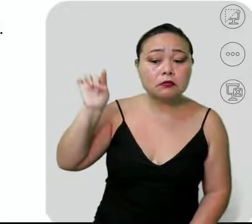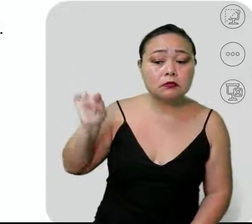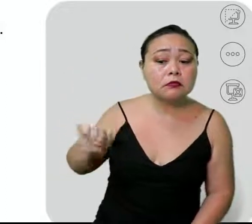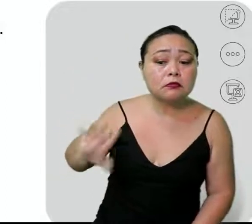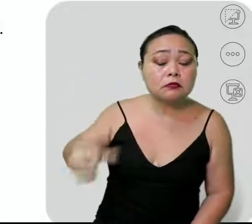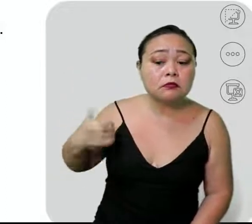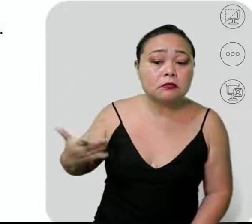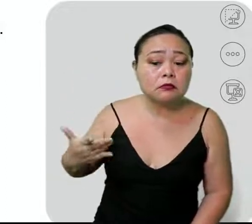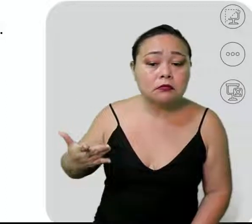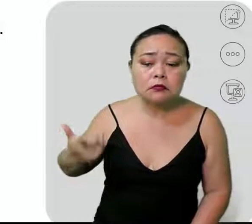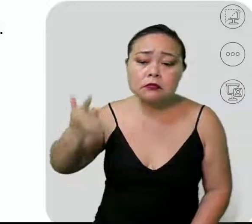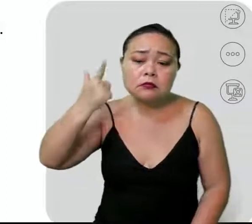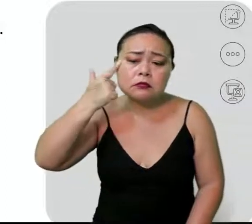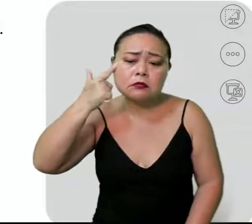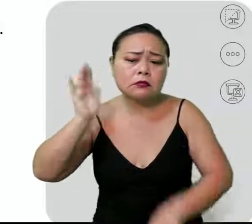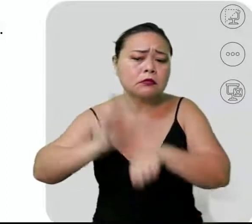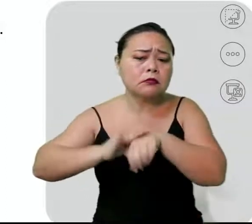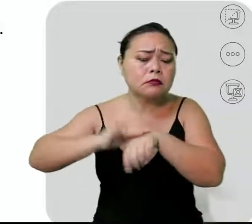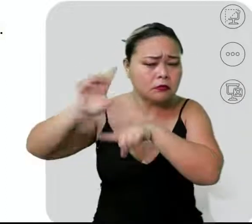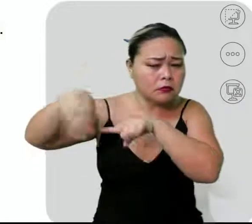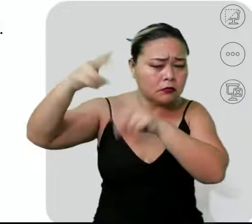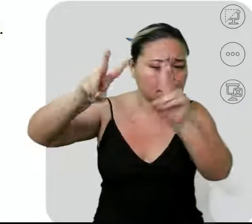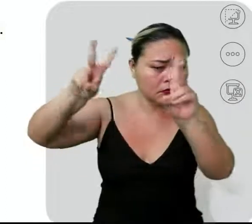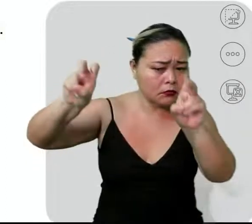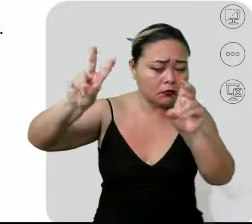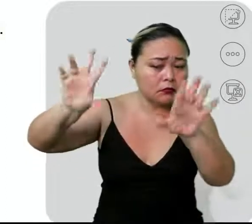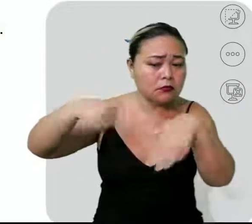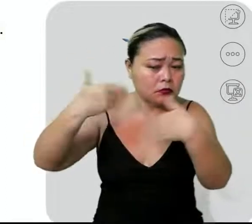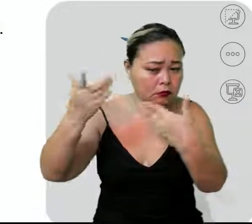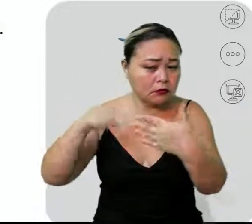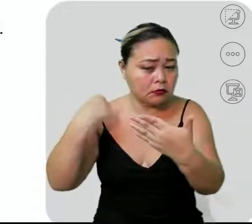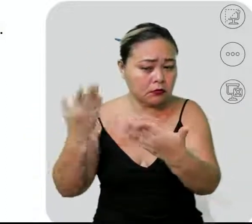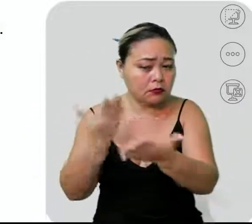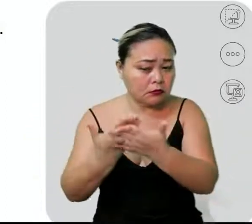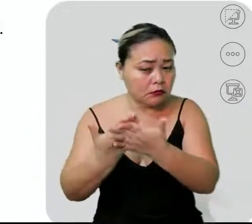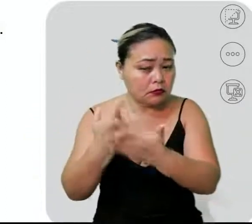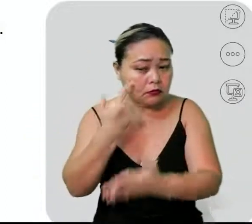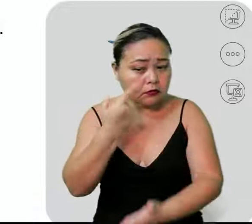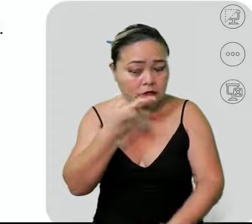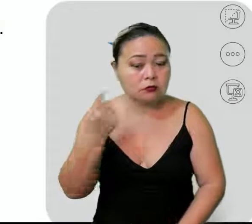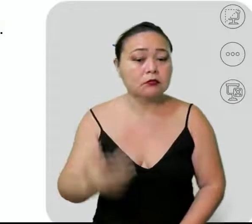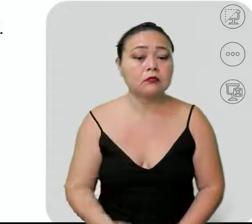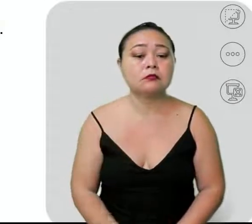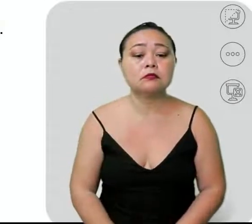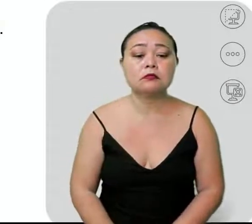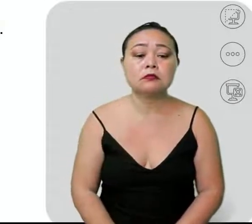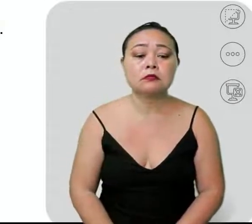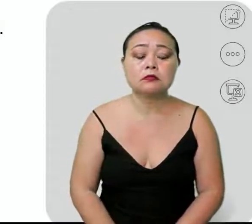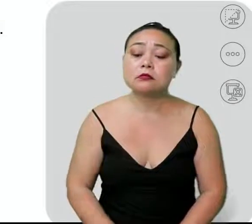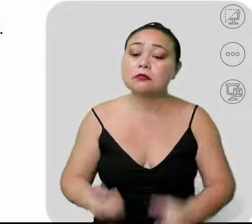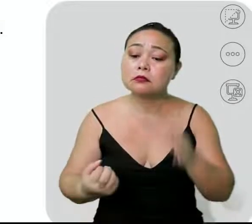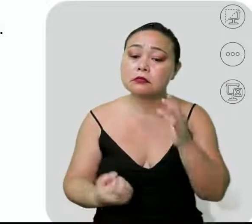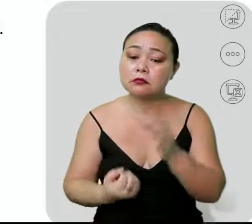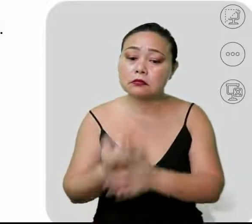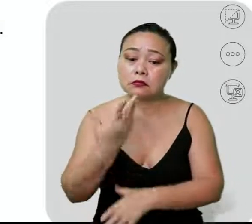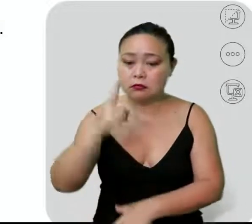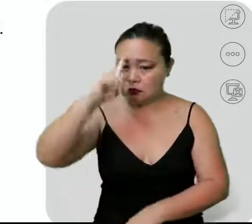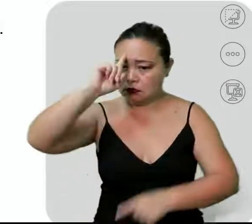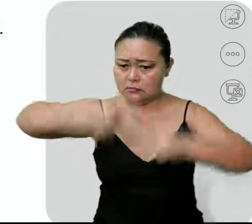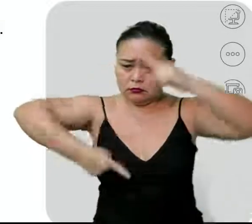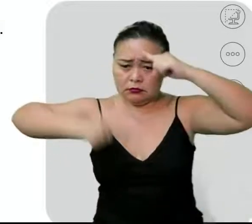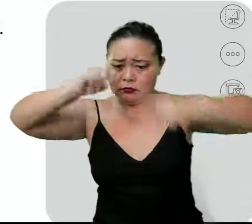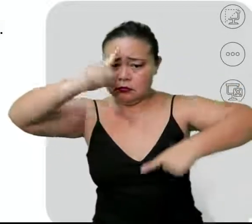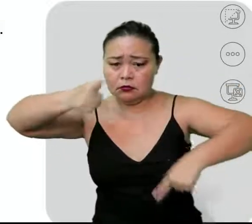temos já ideias para os próximos tênis das nossas aulas viu e apareceu a palavra